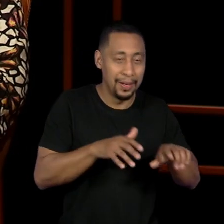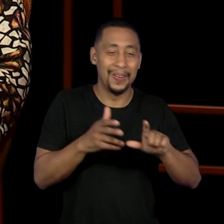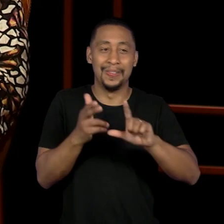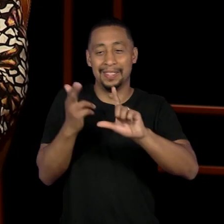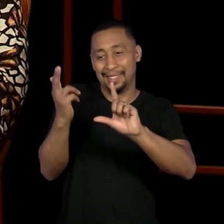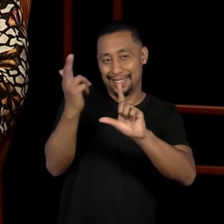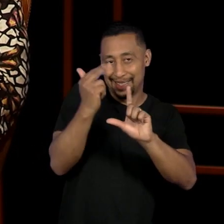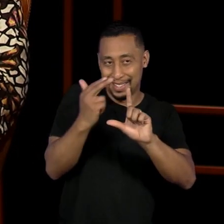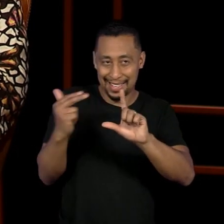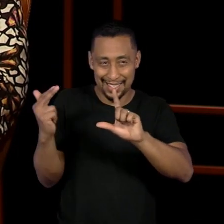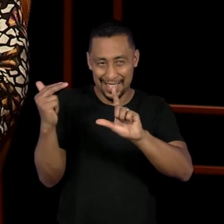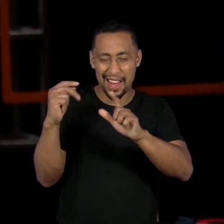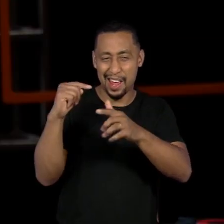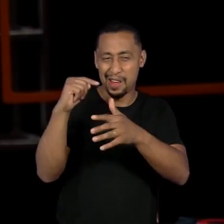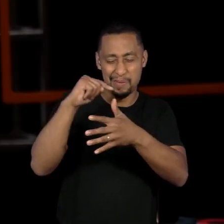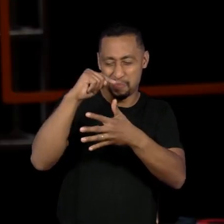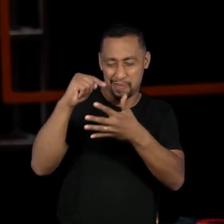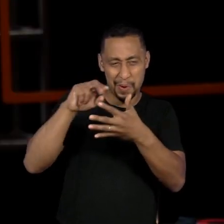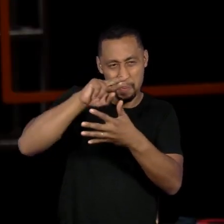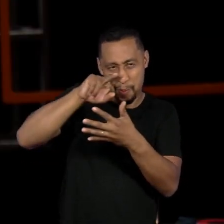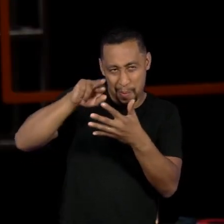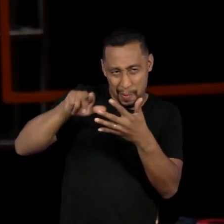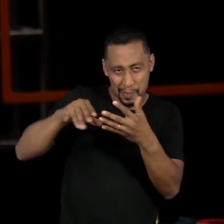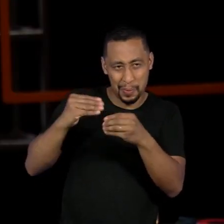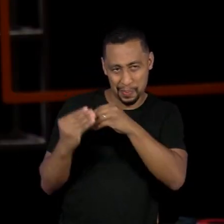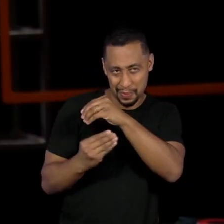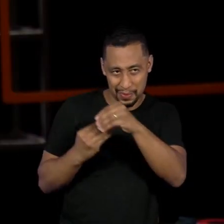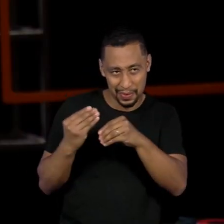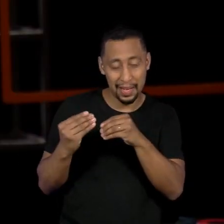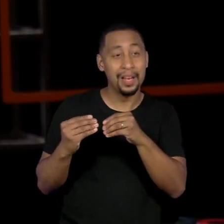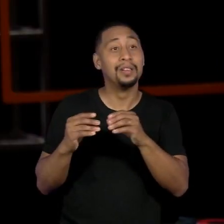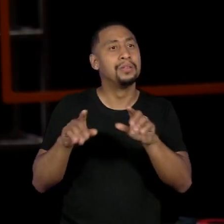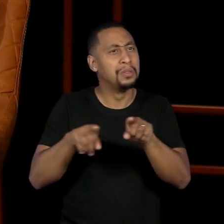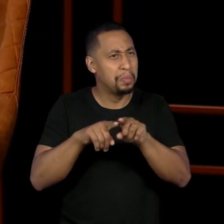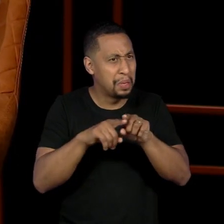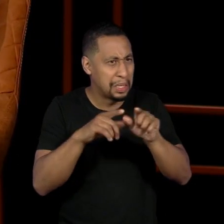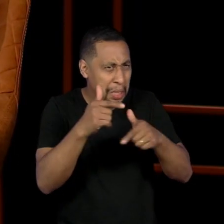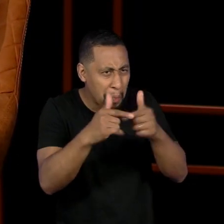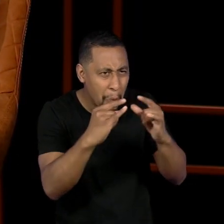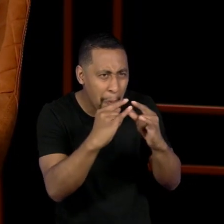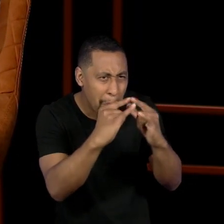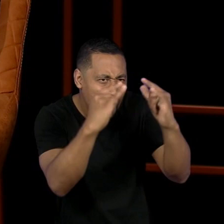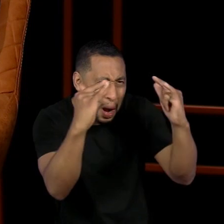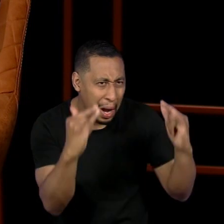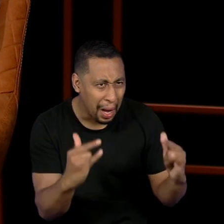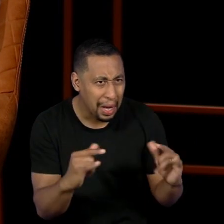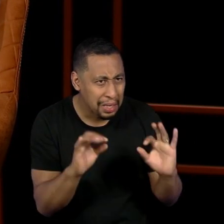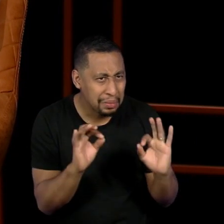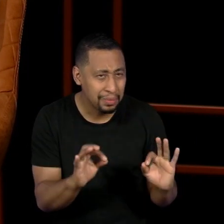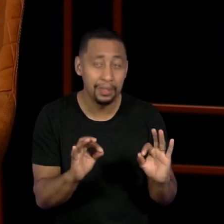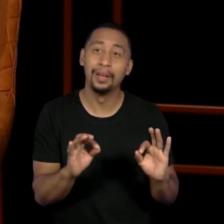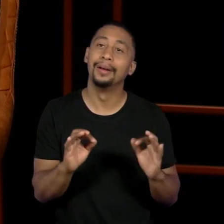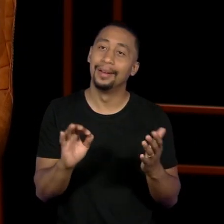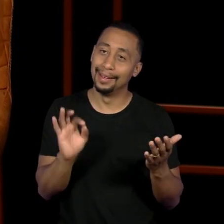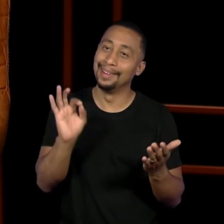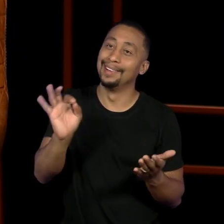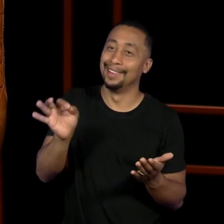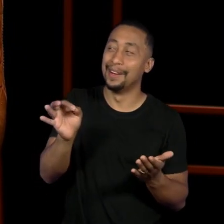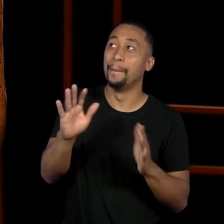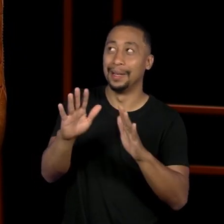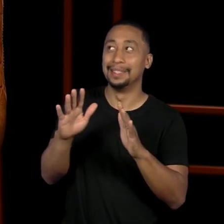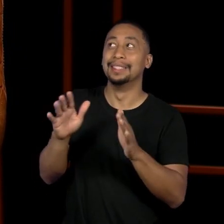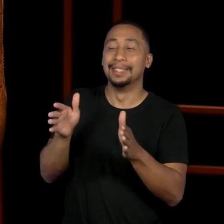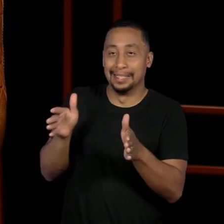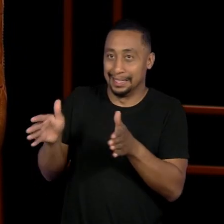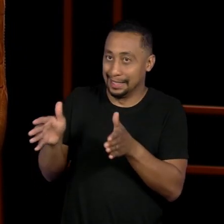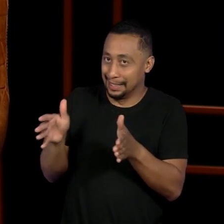tempo, né? Você chegou a trabalhar com a Barraca, aquele histórico Então, grupo português? aí é que começa a sério a situação. É. Porque quando